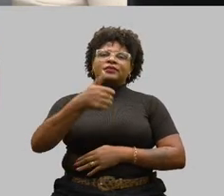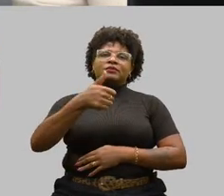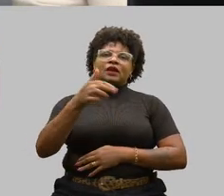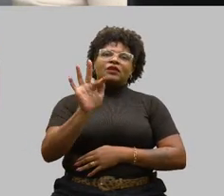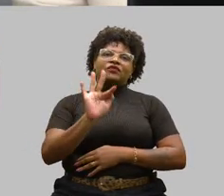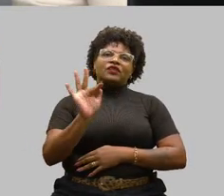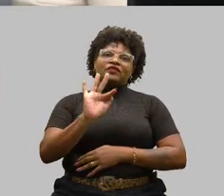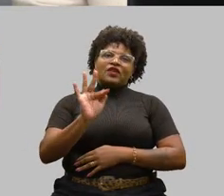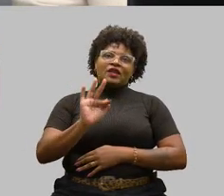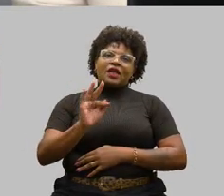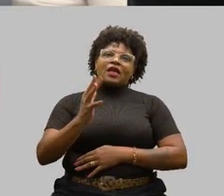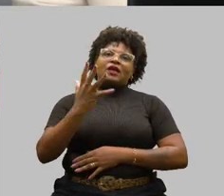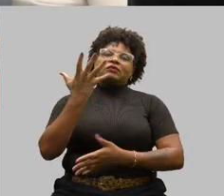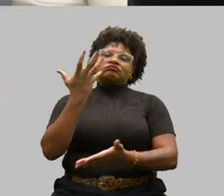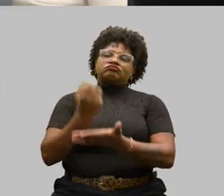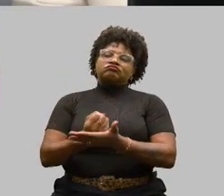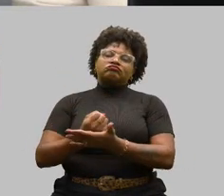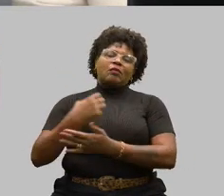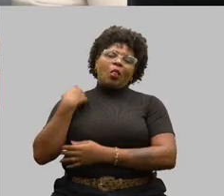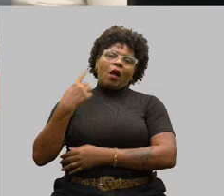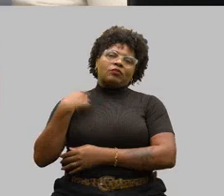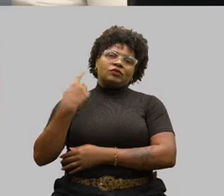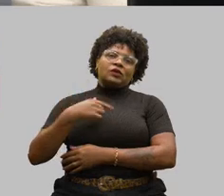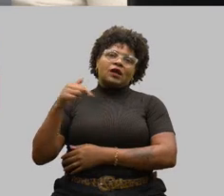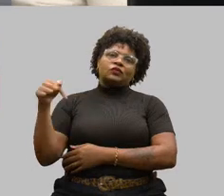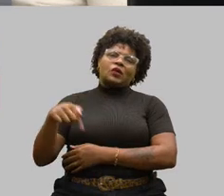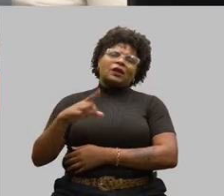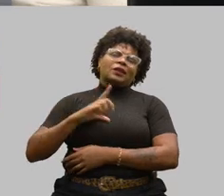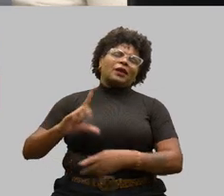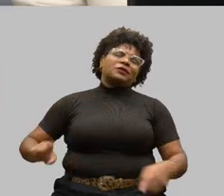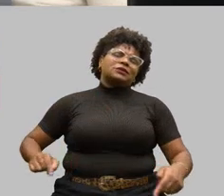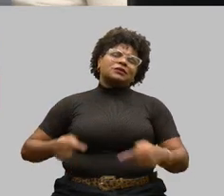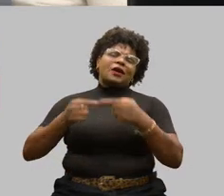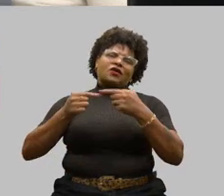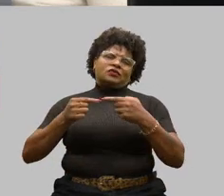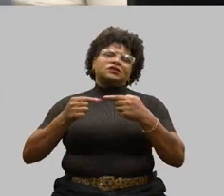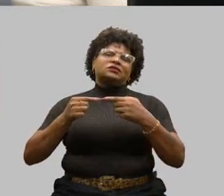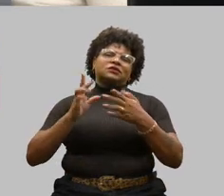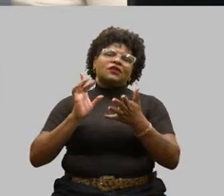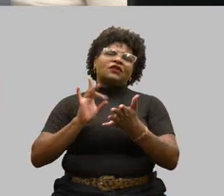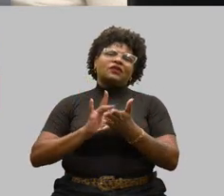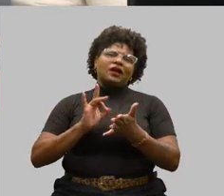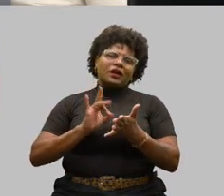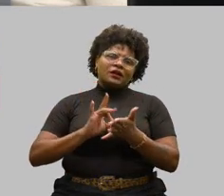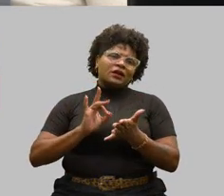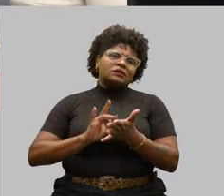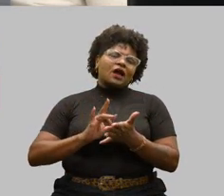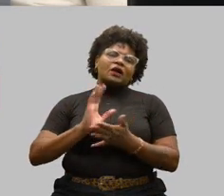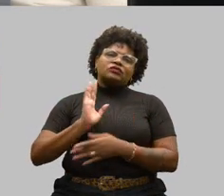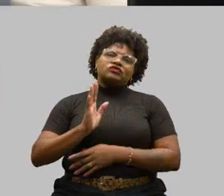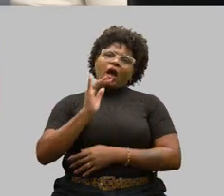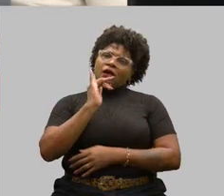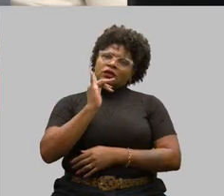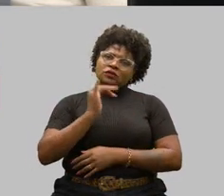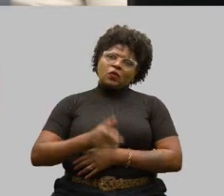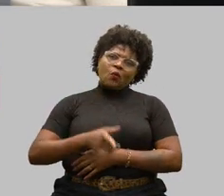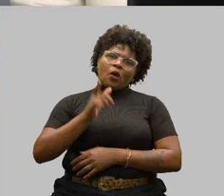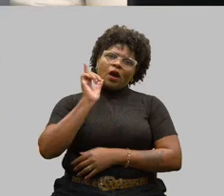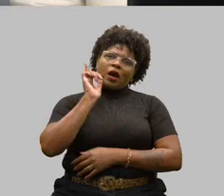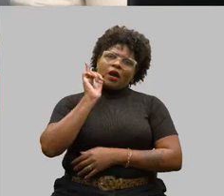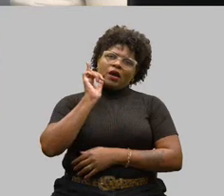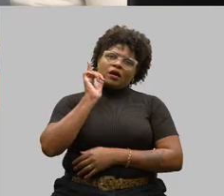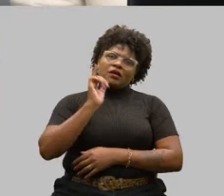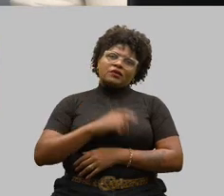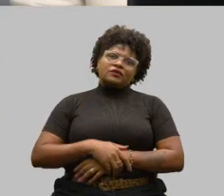Aqui nós temos grandes desafios e um dos Desafios colocados aí já foi dito aqui essa